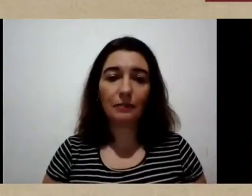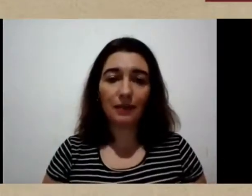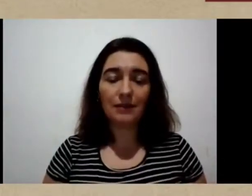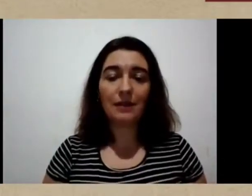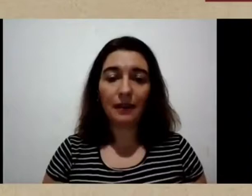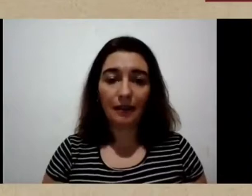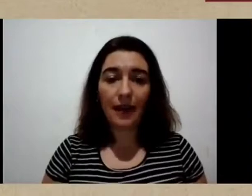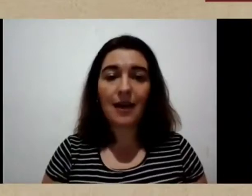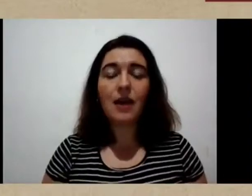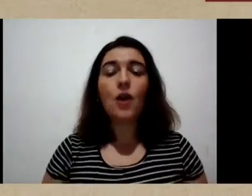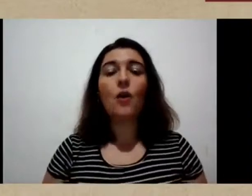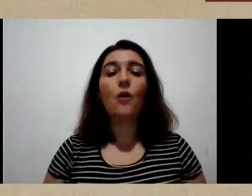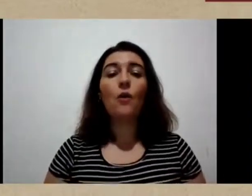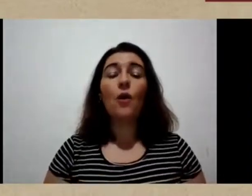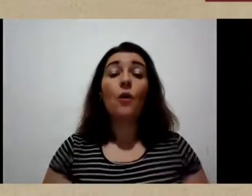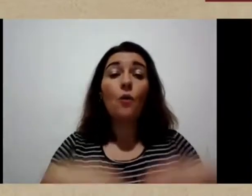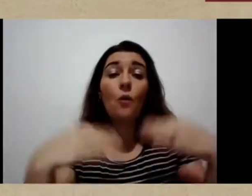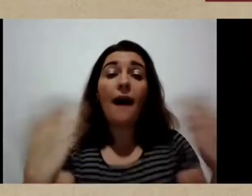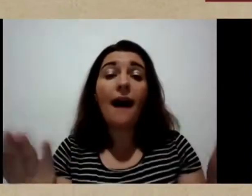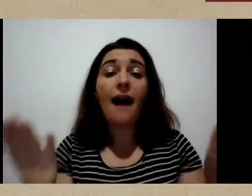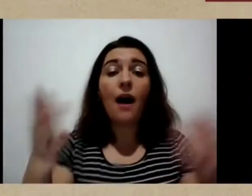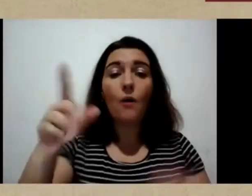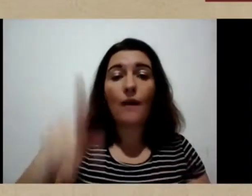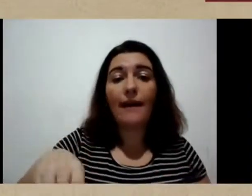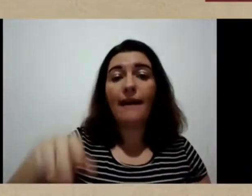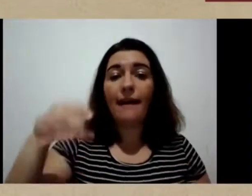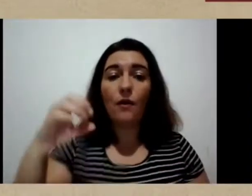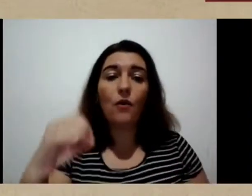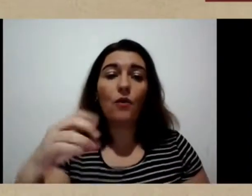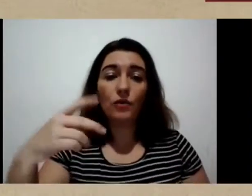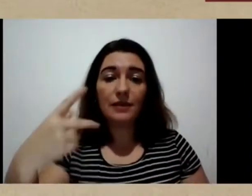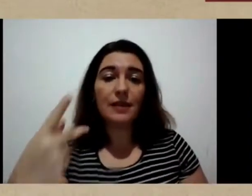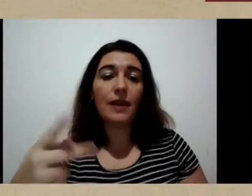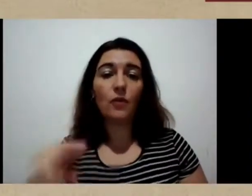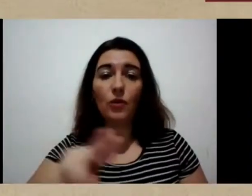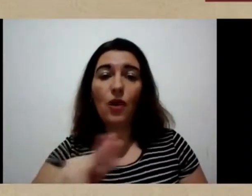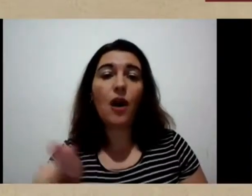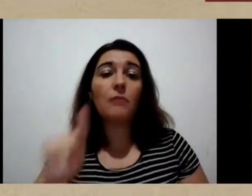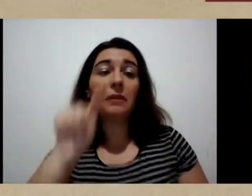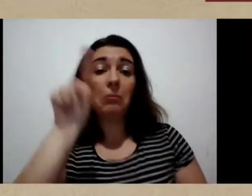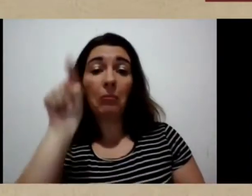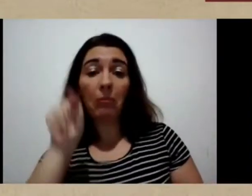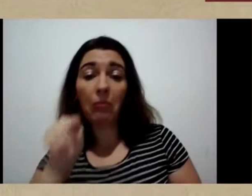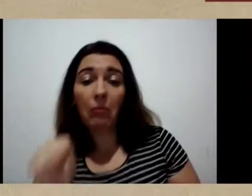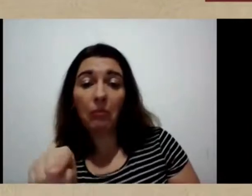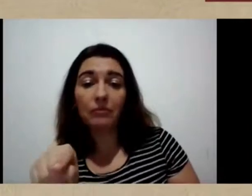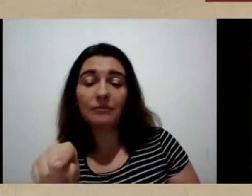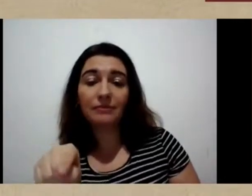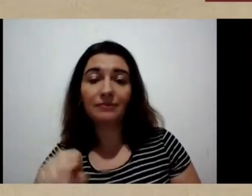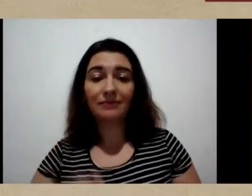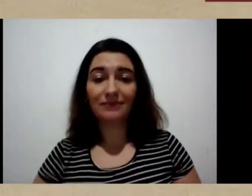em Libras, né? Ou qual é o seu nome?